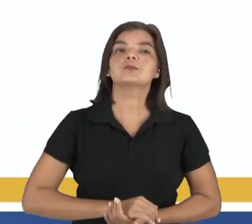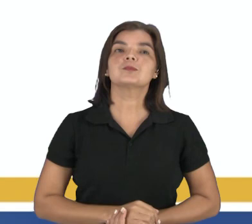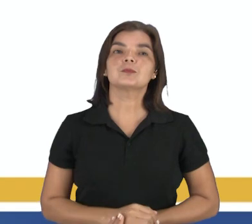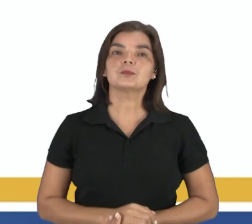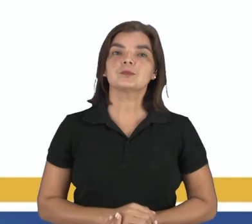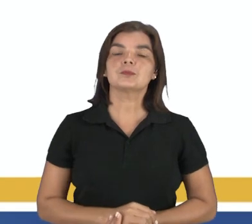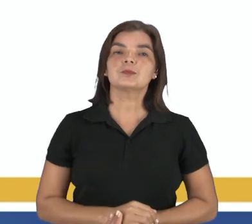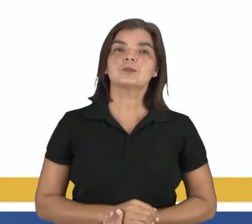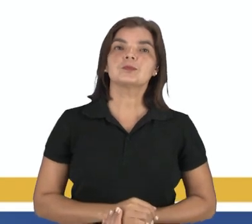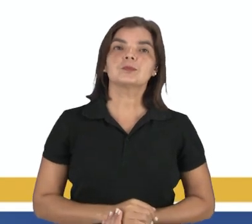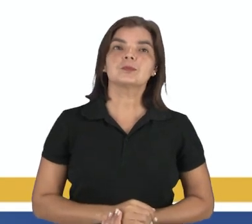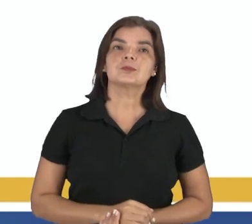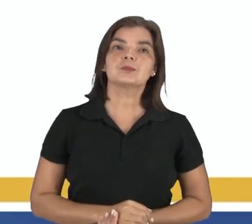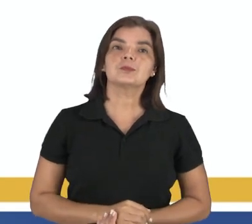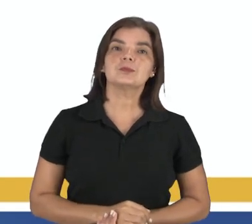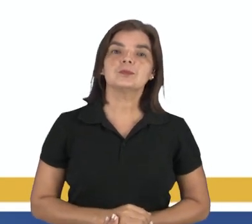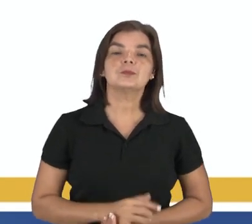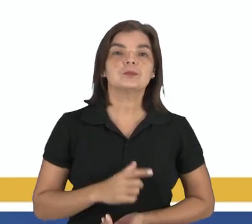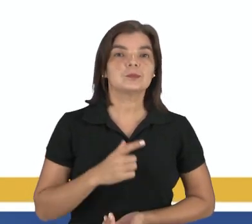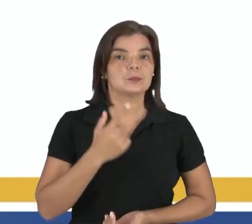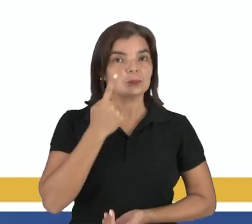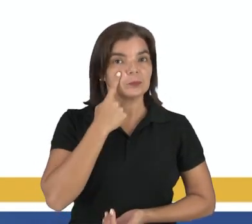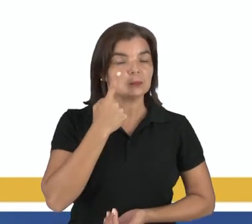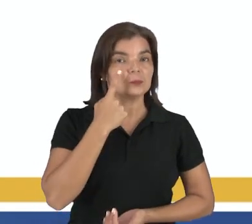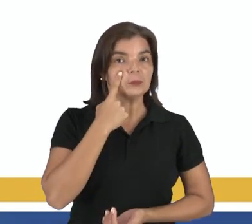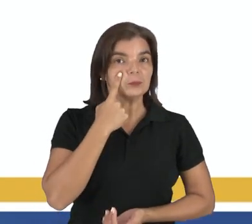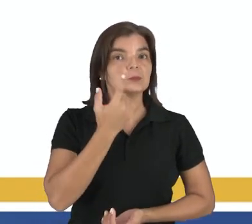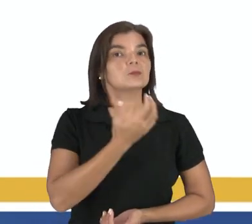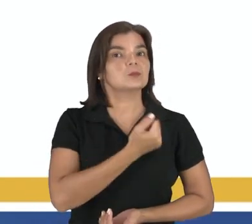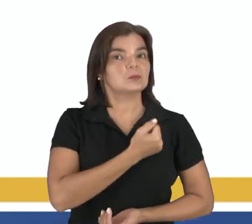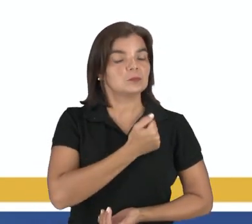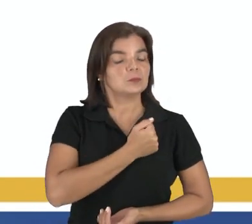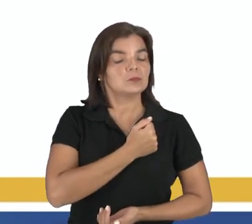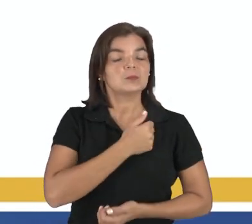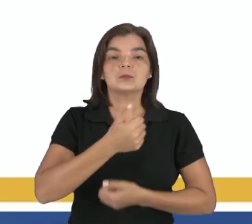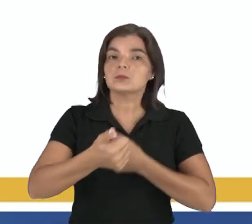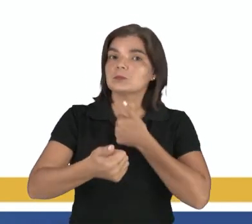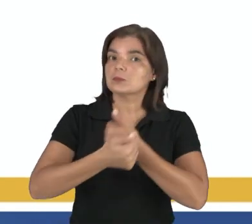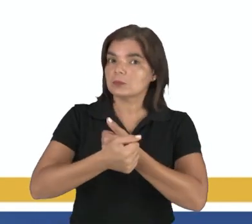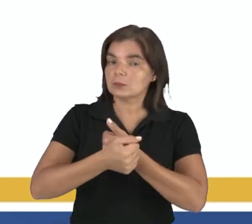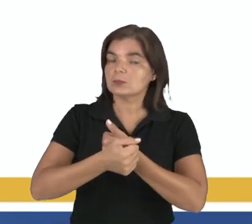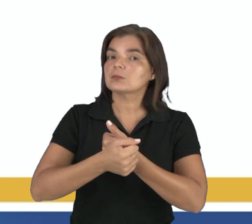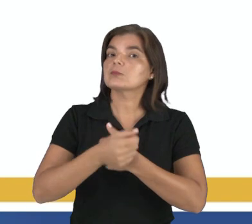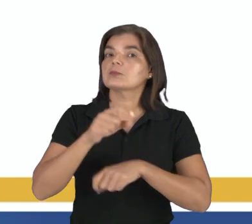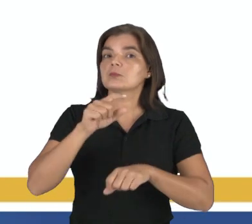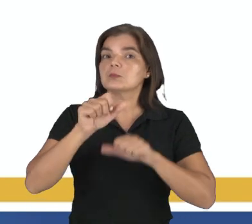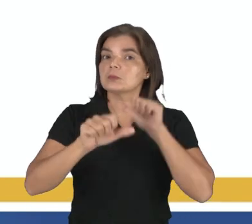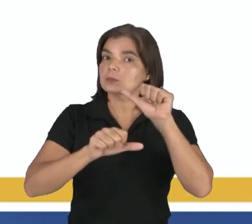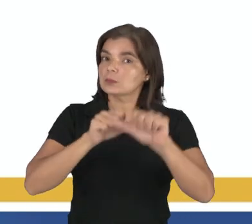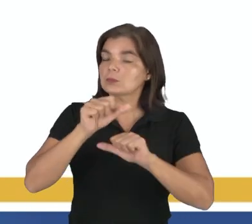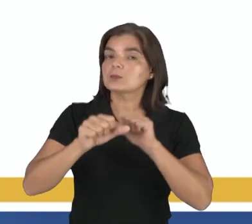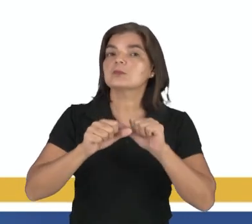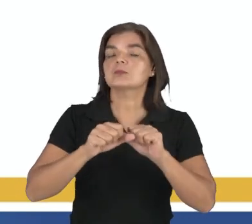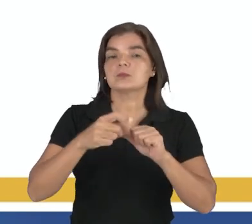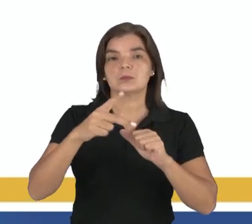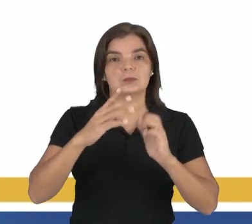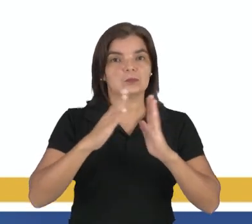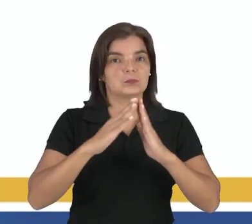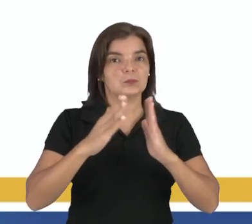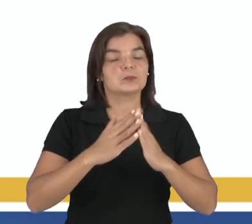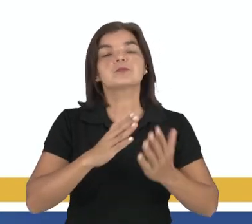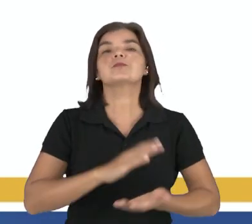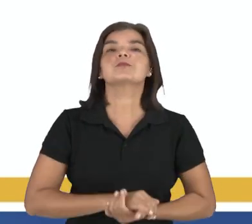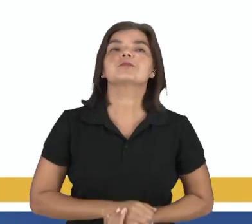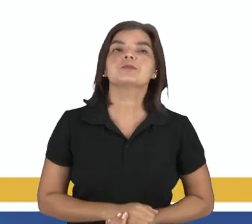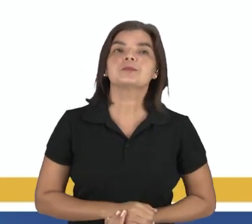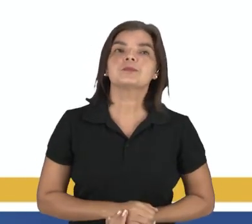quilômetros por hora. Veja que é um valor aproximado, ele pode oscilar aí nas suas casas